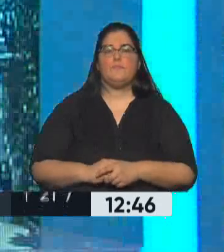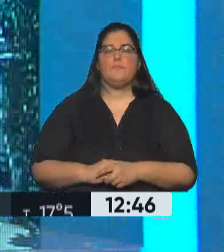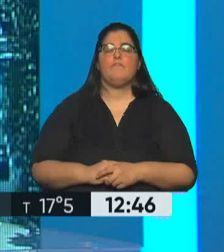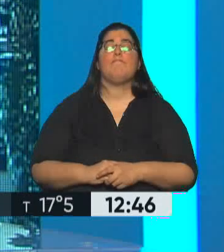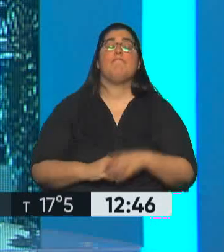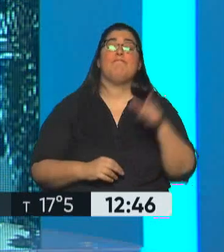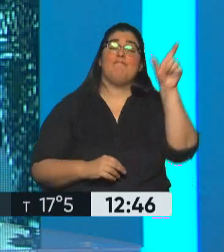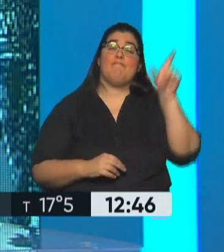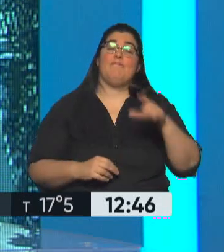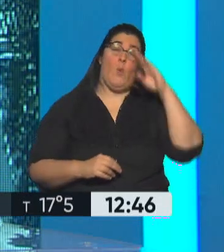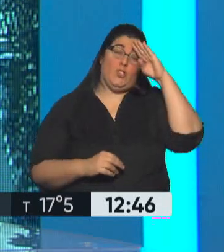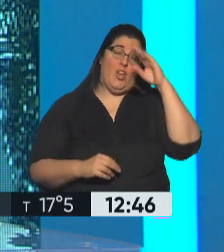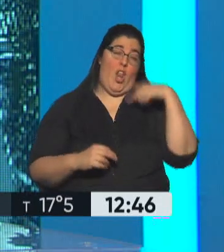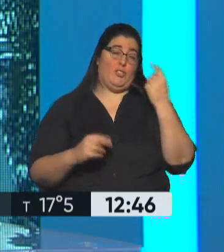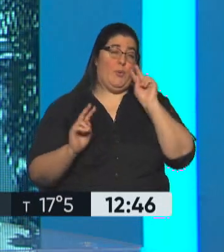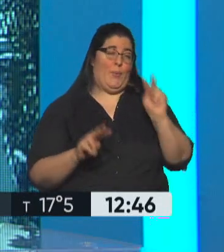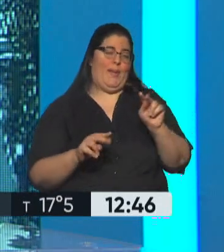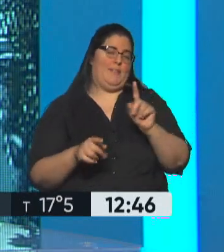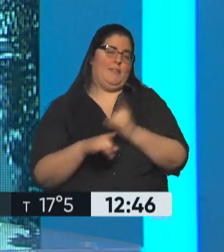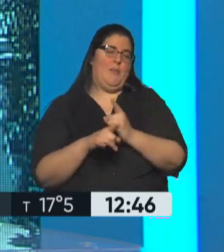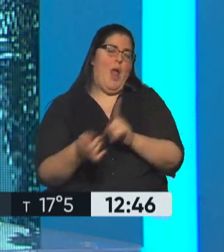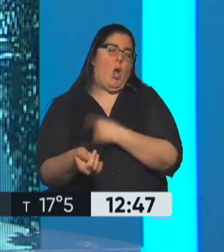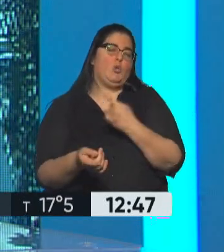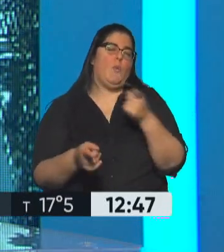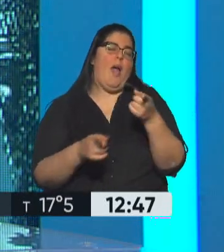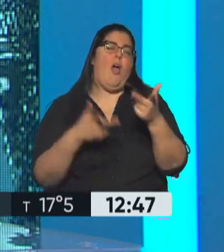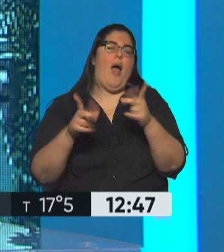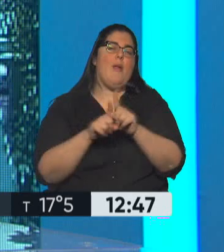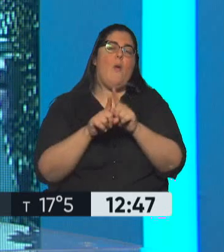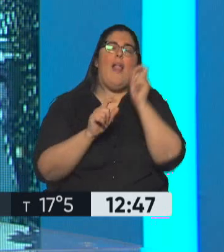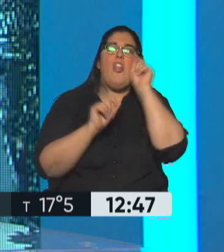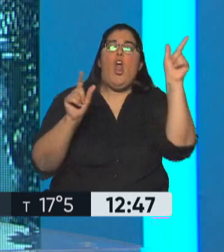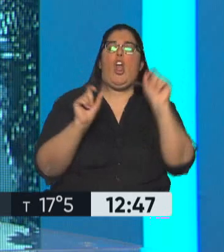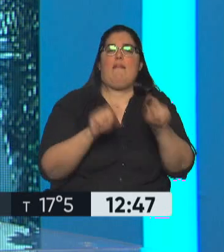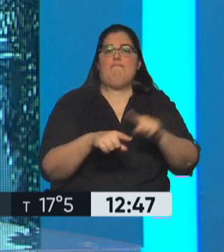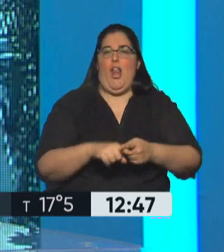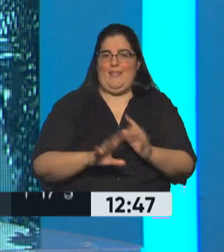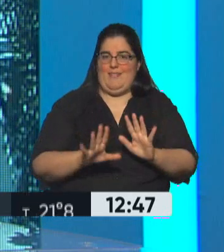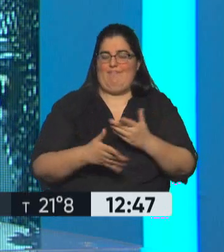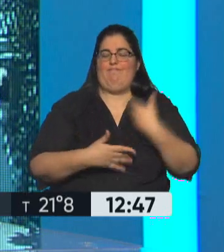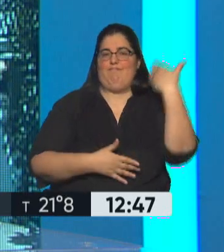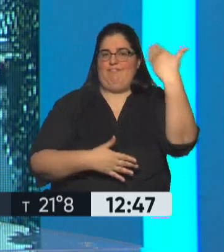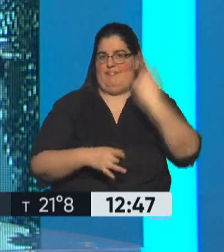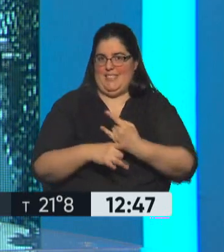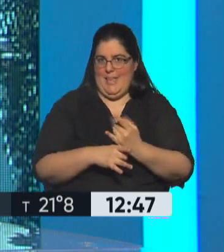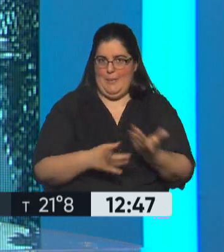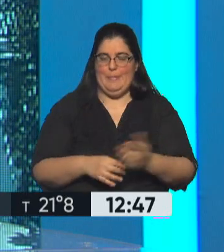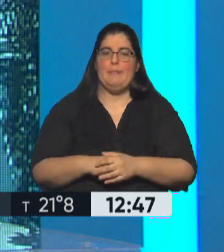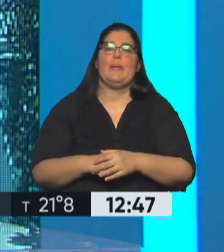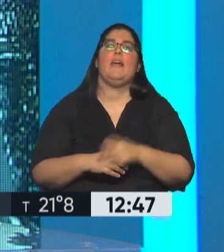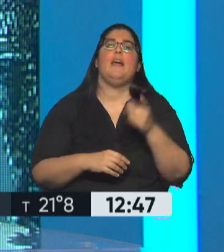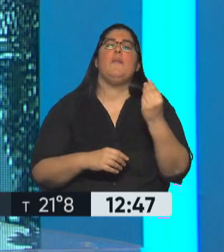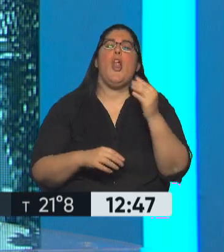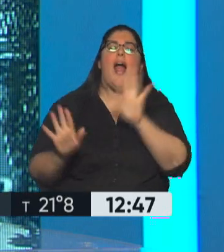Un Bolsonaro que, como nos tiene acostumbrados, de un discurso hiperideologizado, creo que también un discurso, como decía, de cara a una campaña electoral que